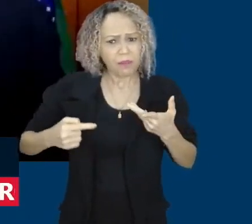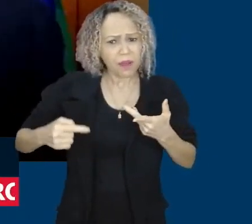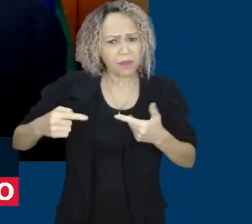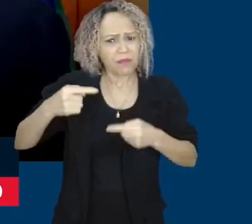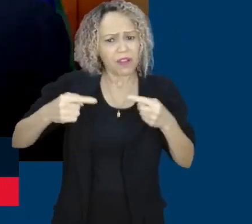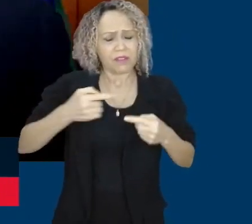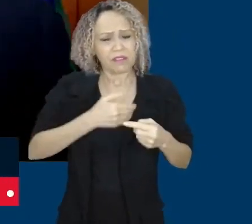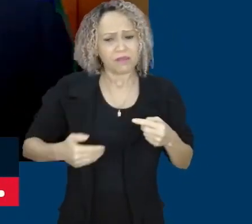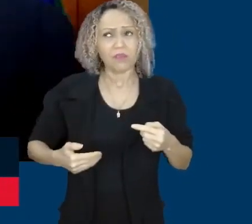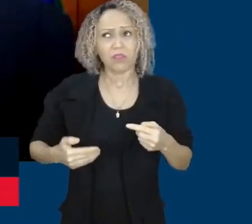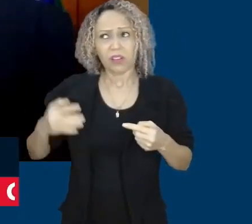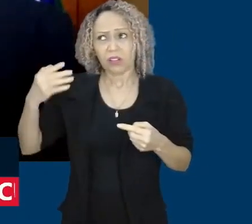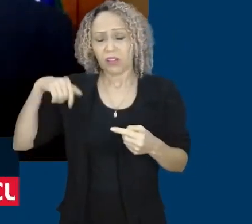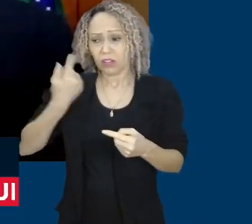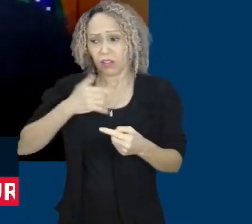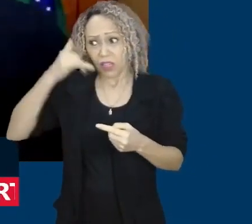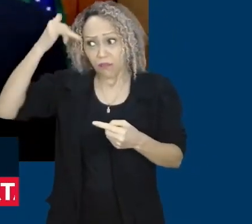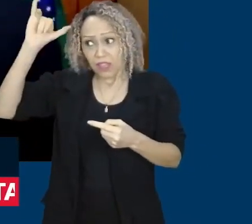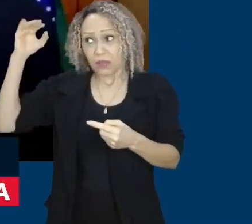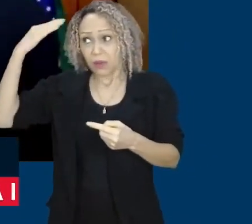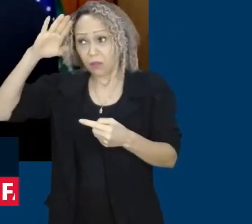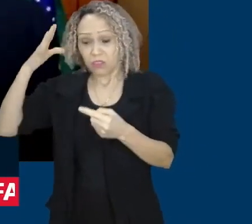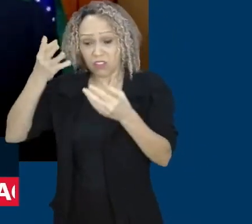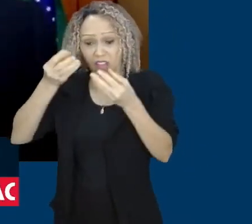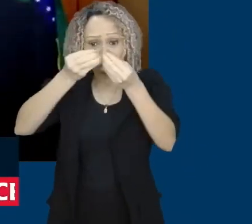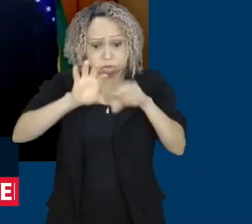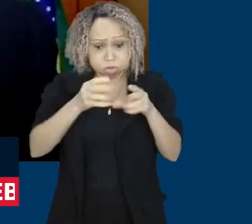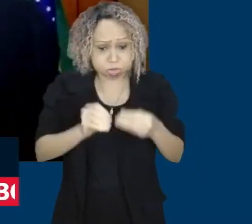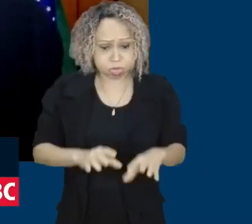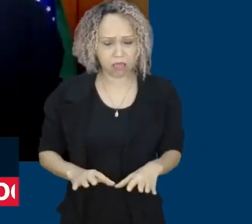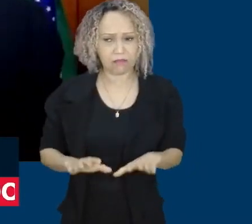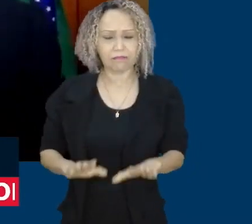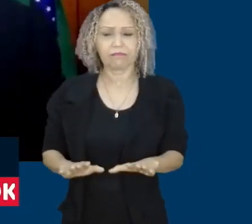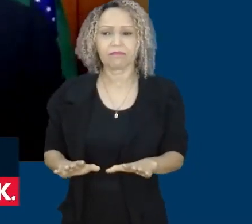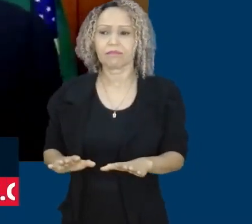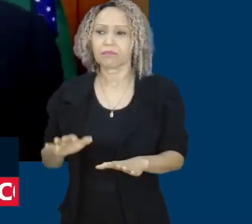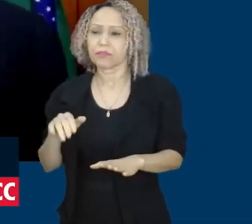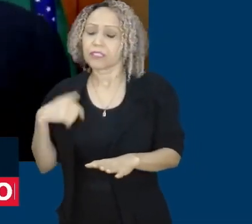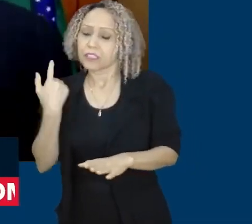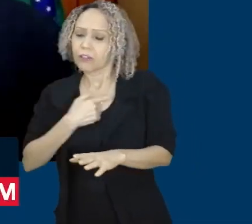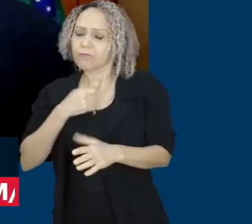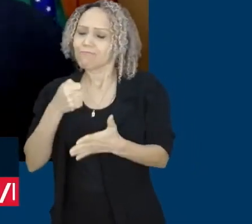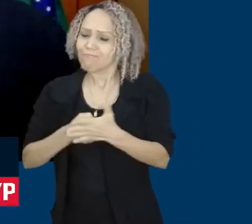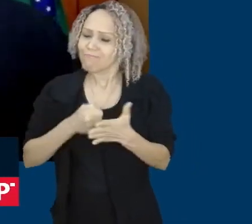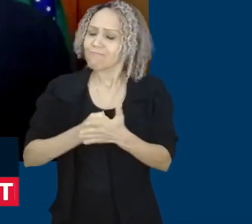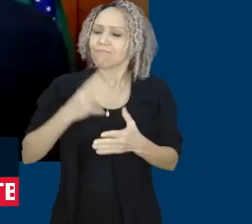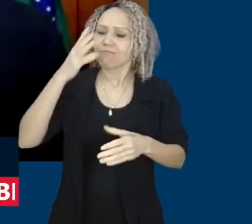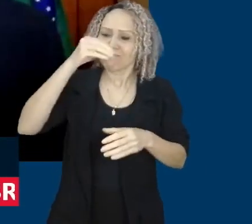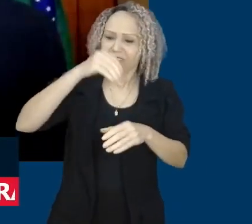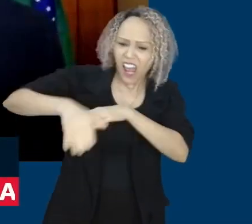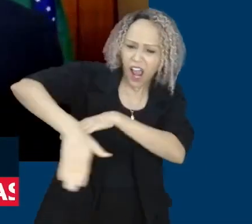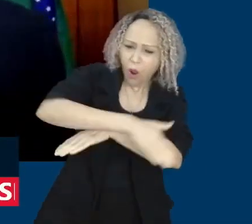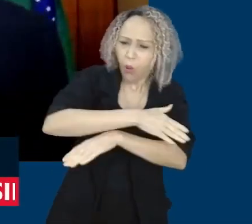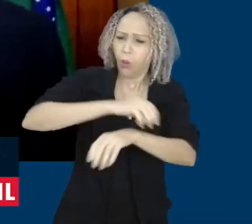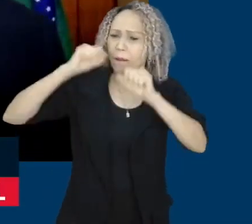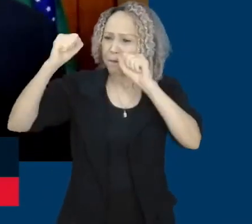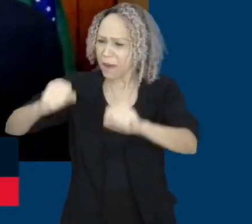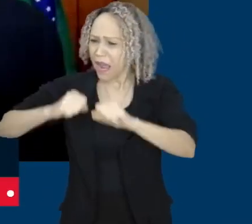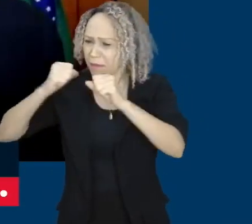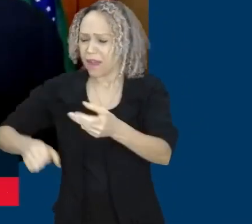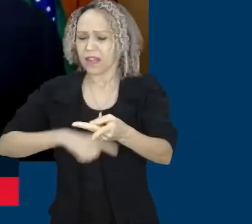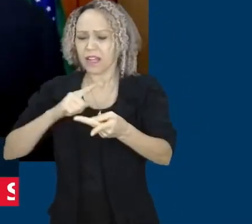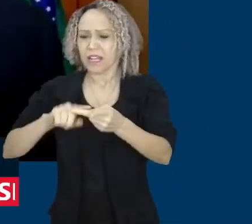de atuação por dentro do parlamento, nas ruas e nas redes, mas também recorrendo aos